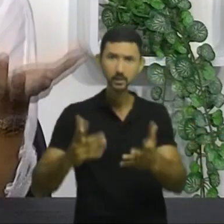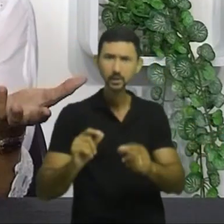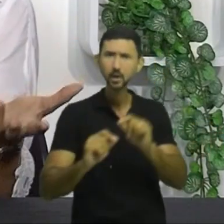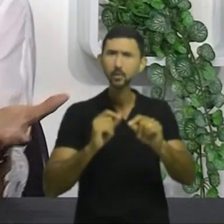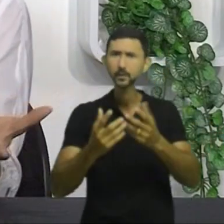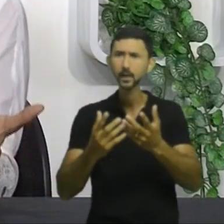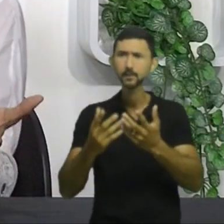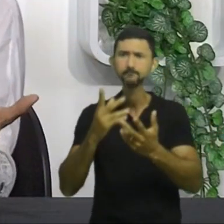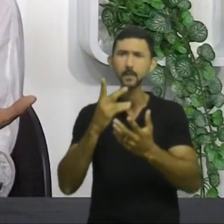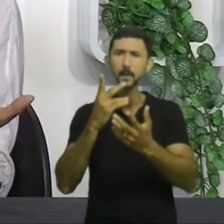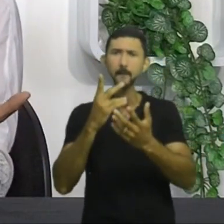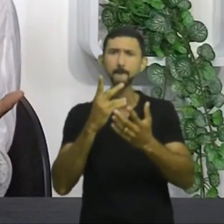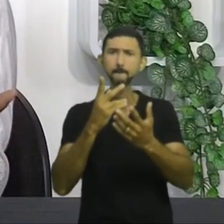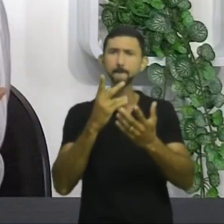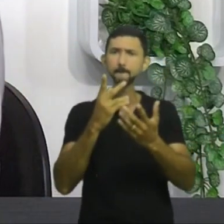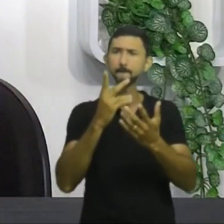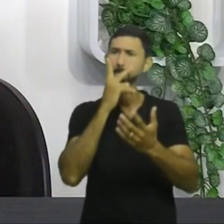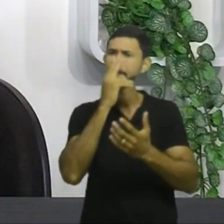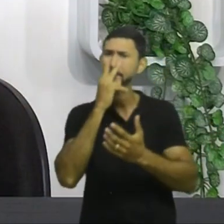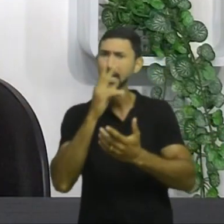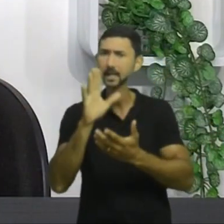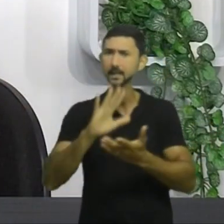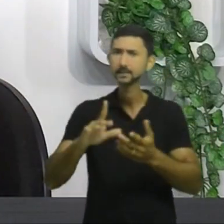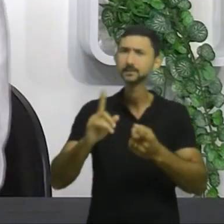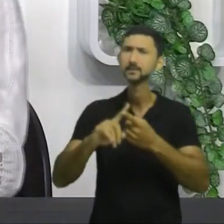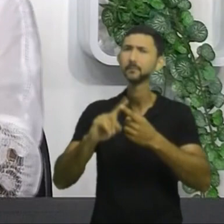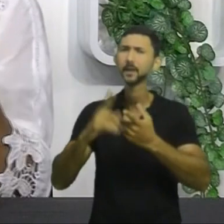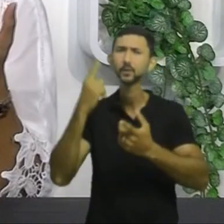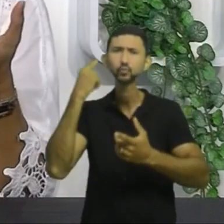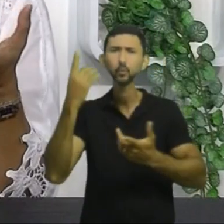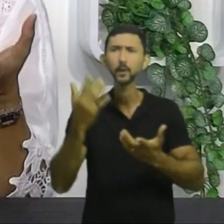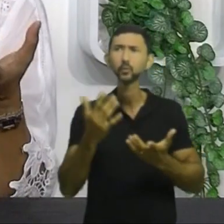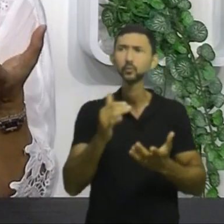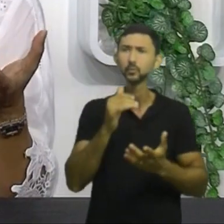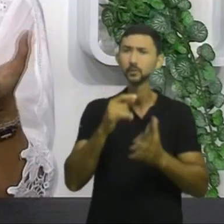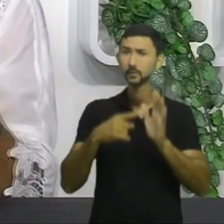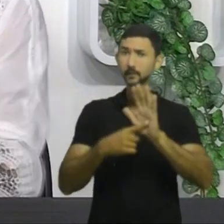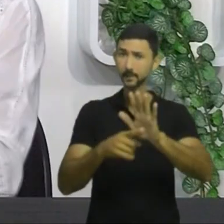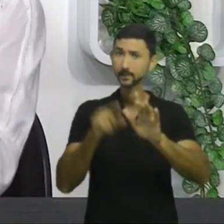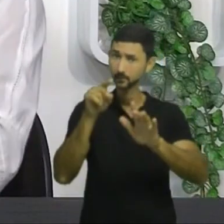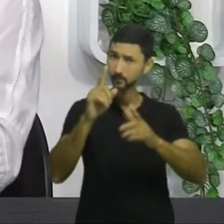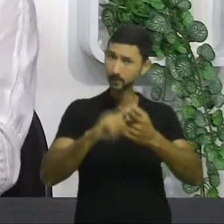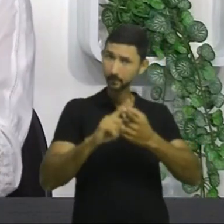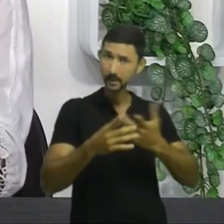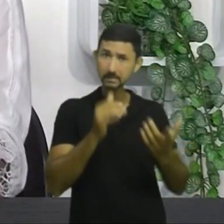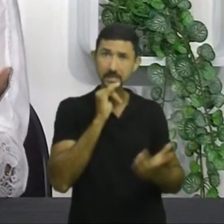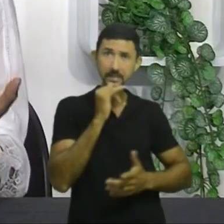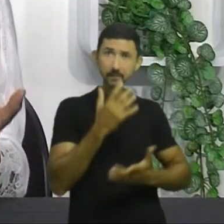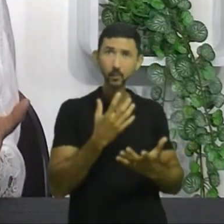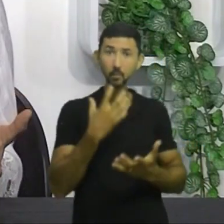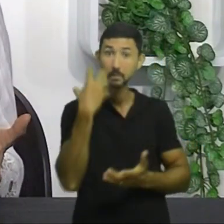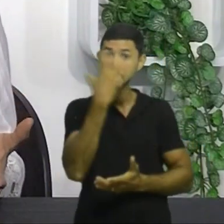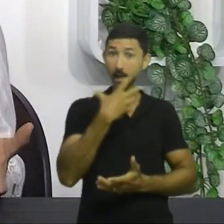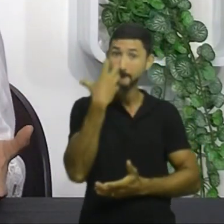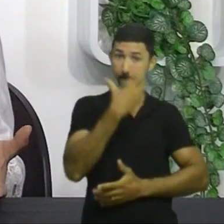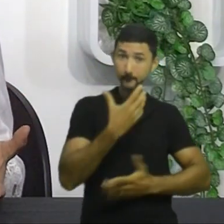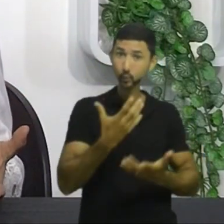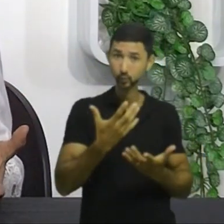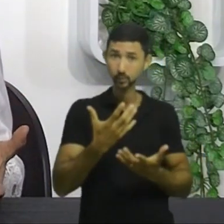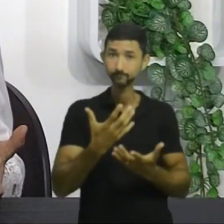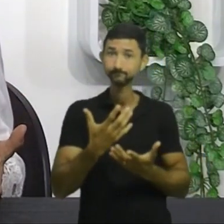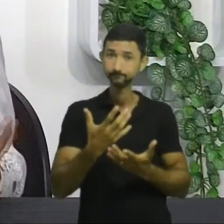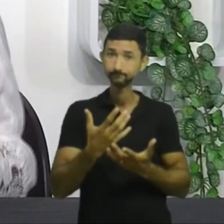é semelhante à paisagem sonora que eu apresentei a vocês, por exemplo, na música da Marlu e